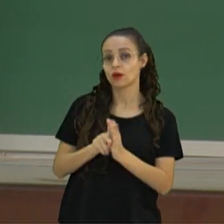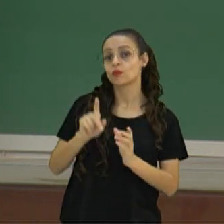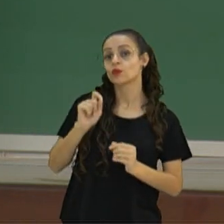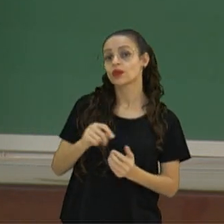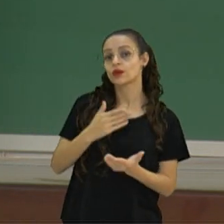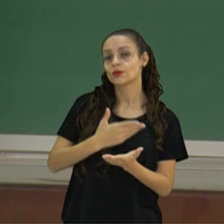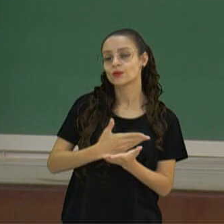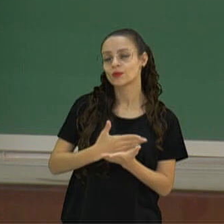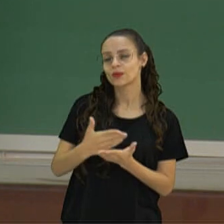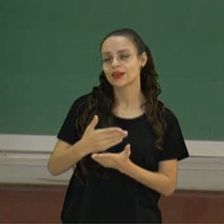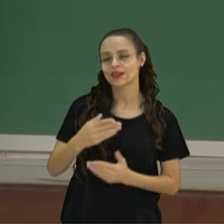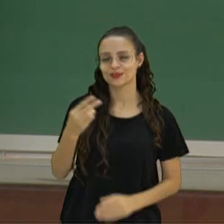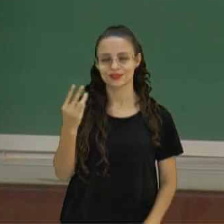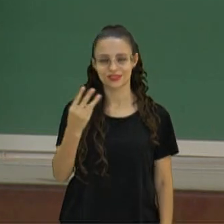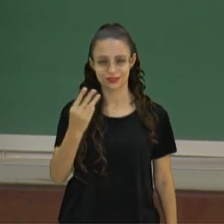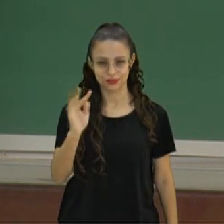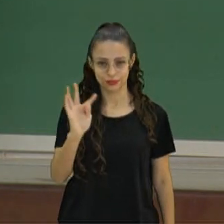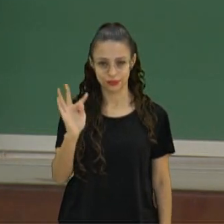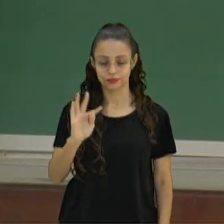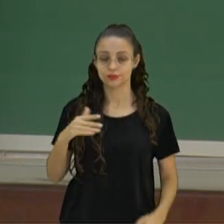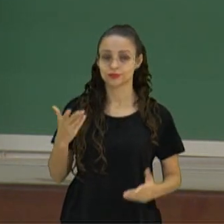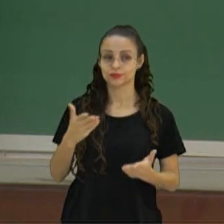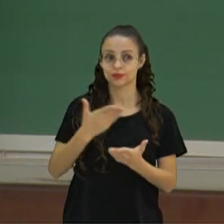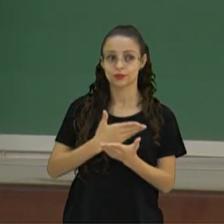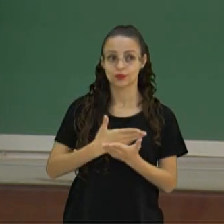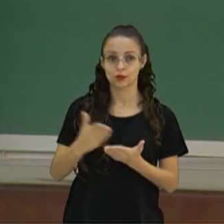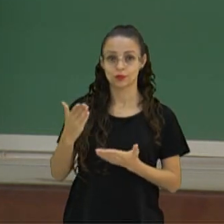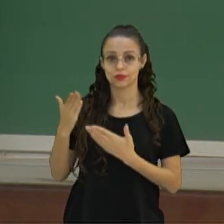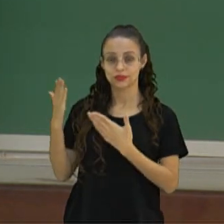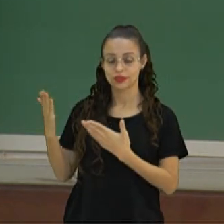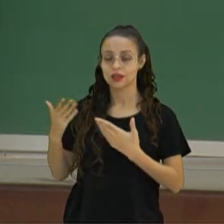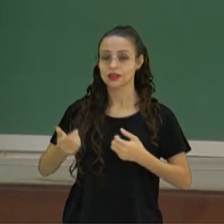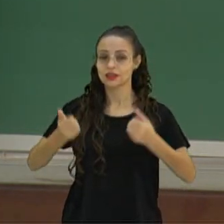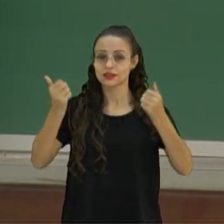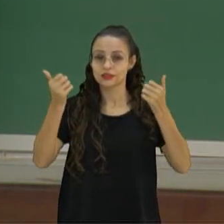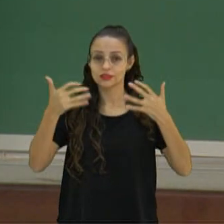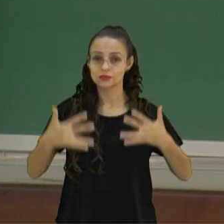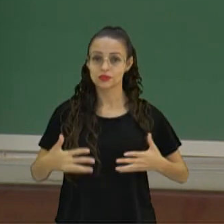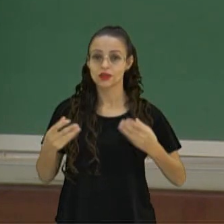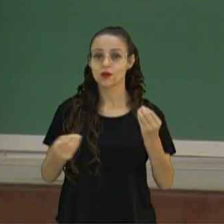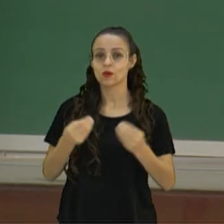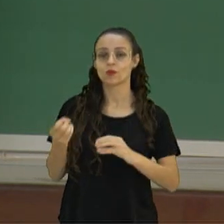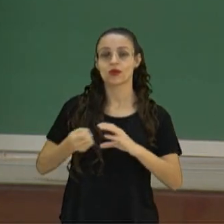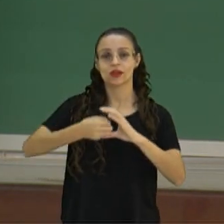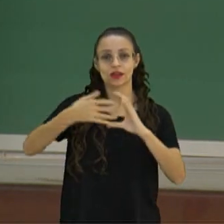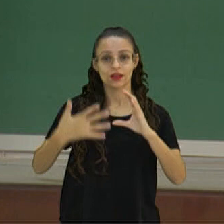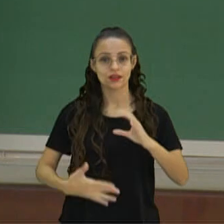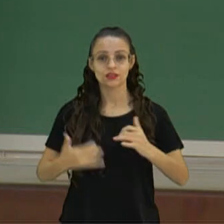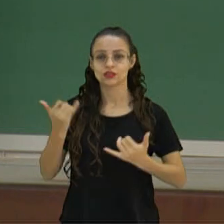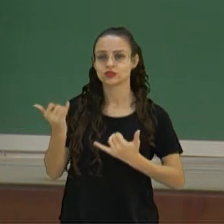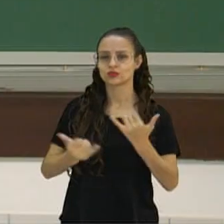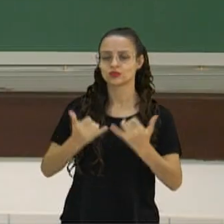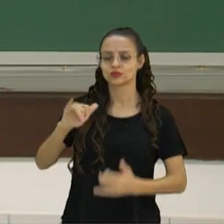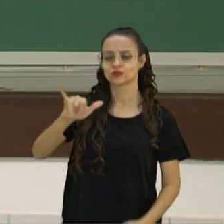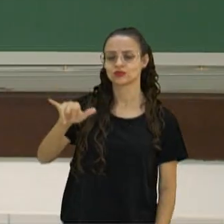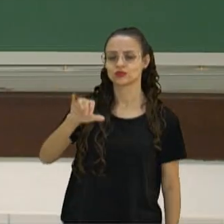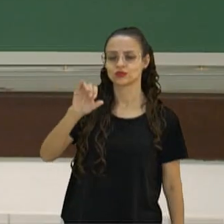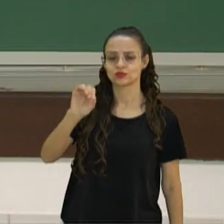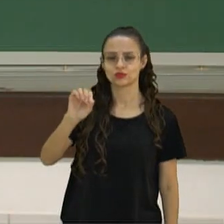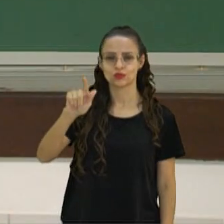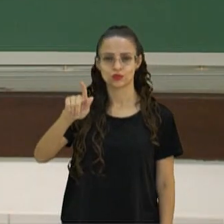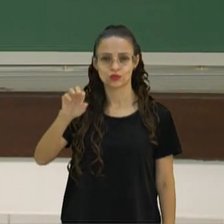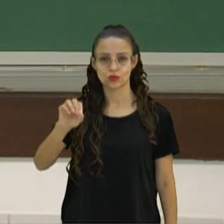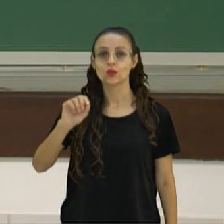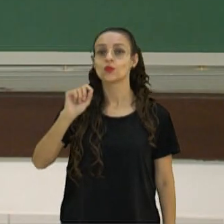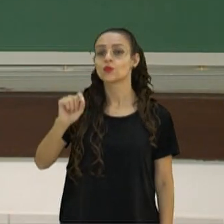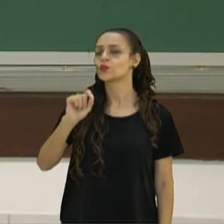do trimestre, né? Então, para começarmos, já temos aqui uma definição de como se caracteriza jogo, né? O que é esse jogo,